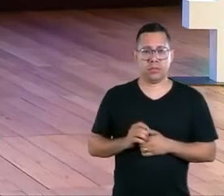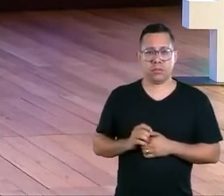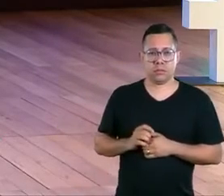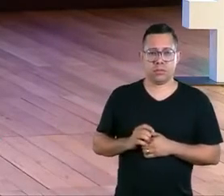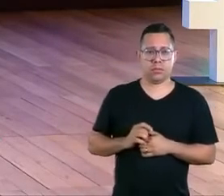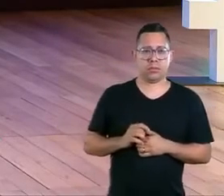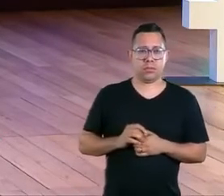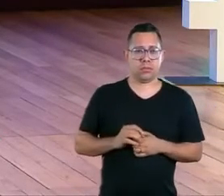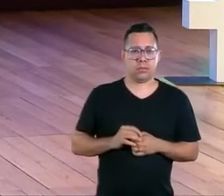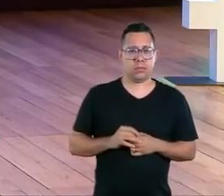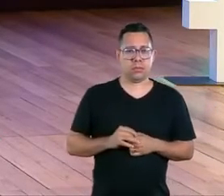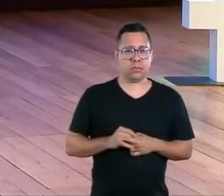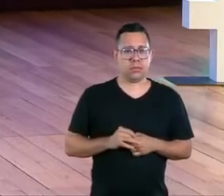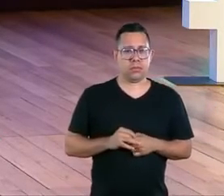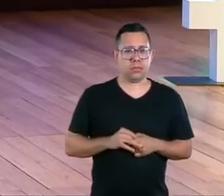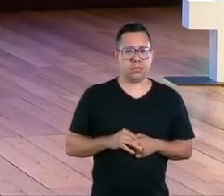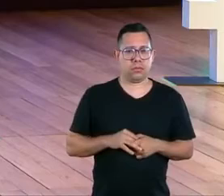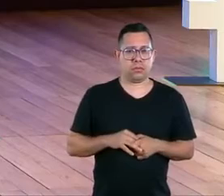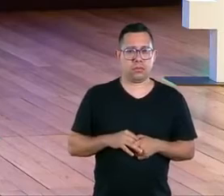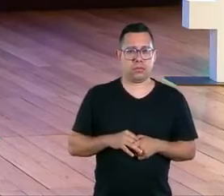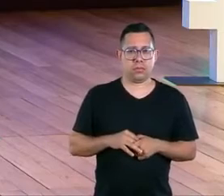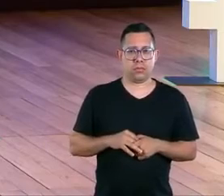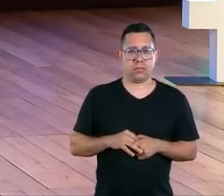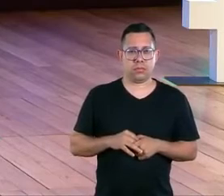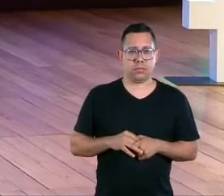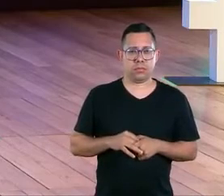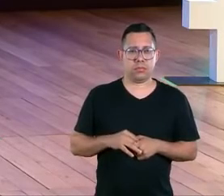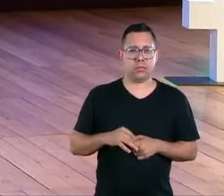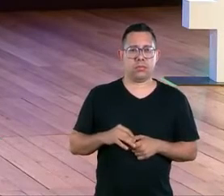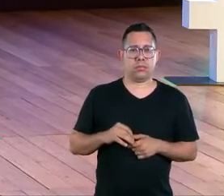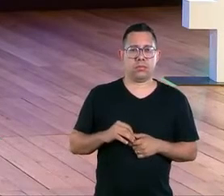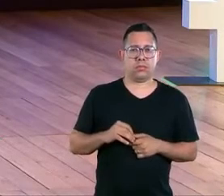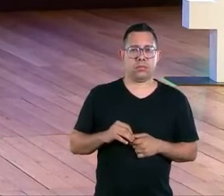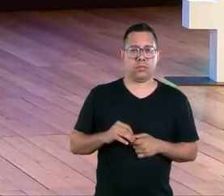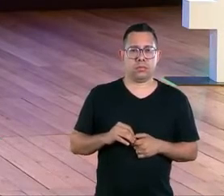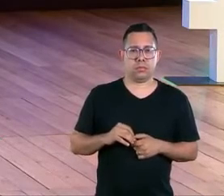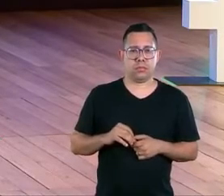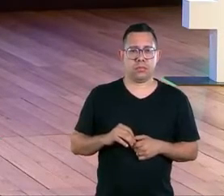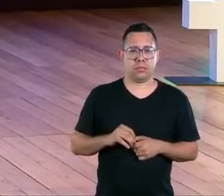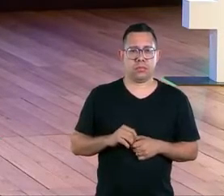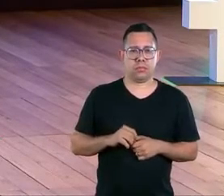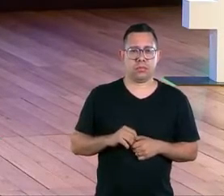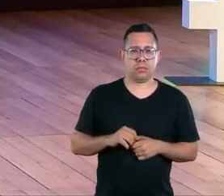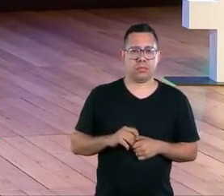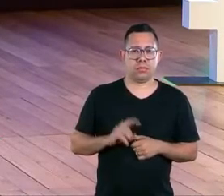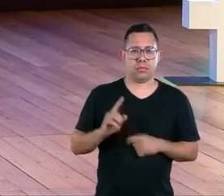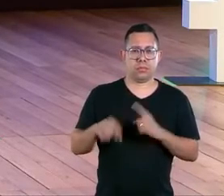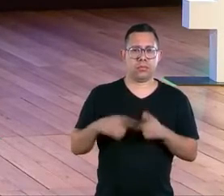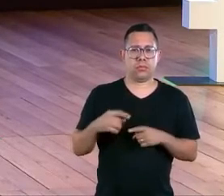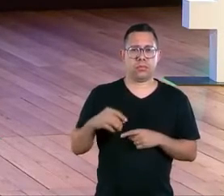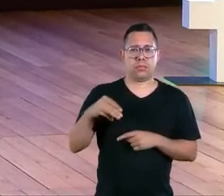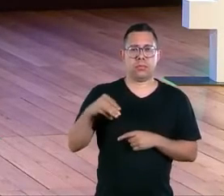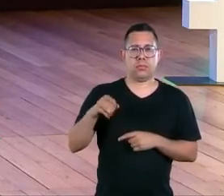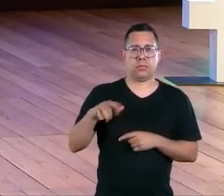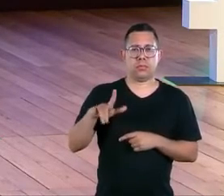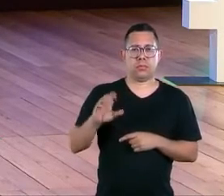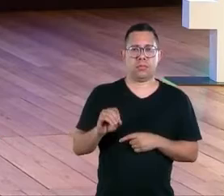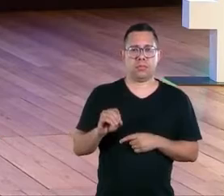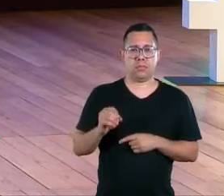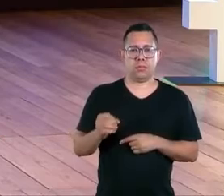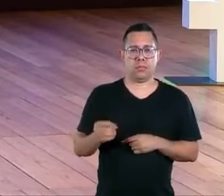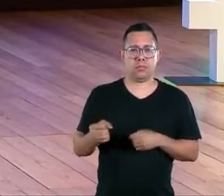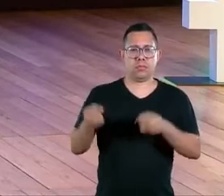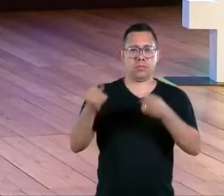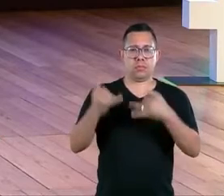E nós vamos ter pouco tempo para encerrar, assim, então depois que o Marcelo tome o seu tempo para